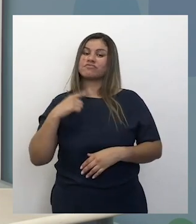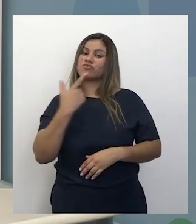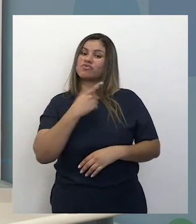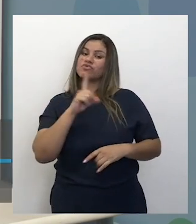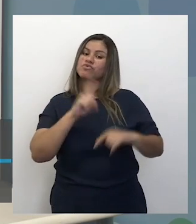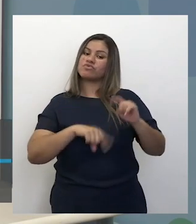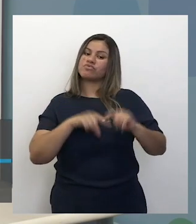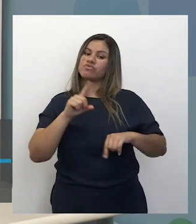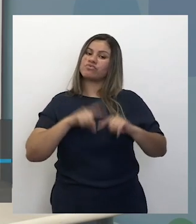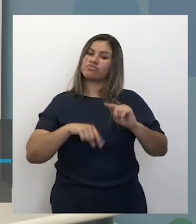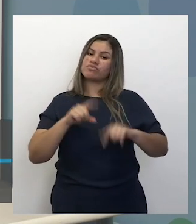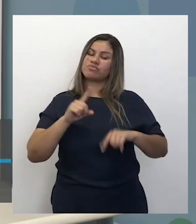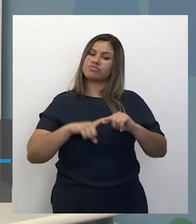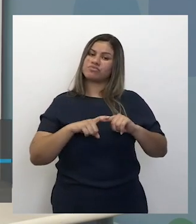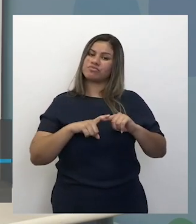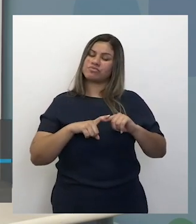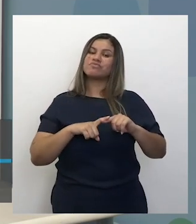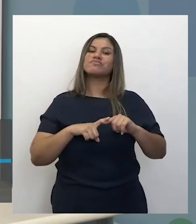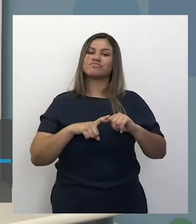produto da nossa